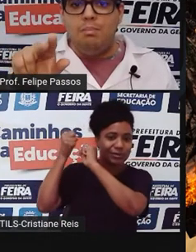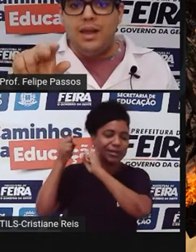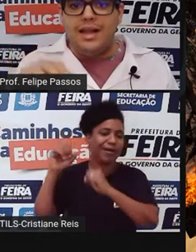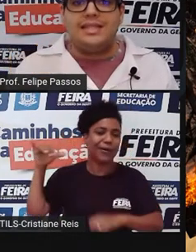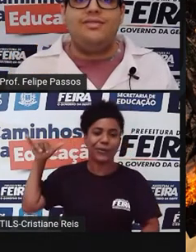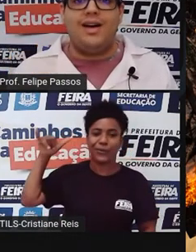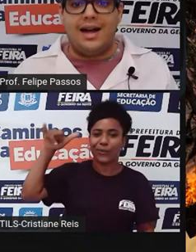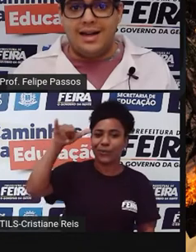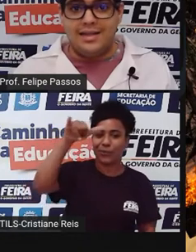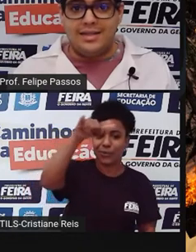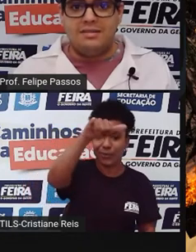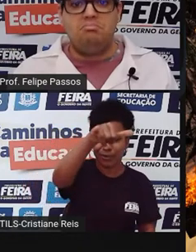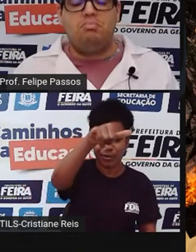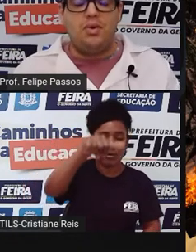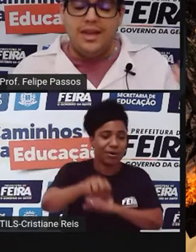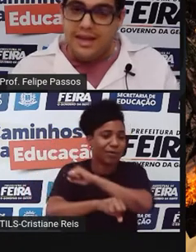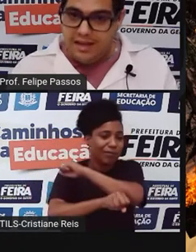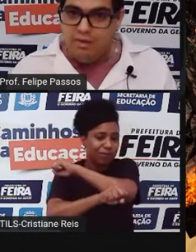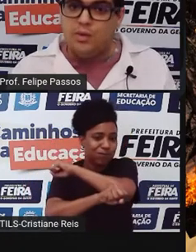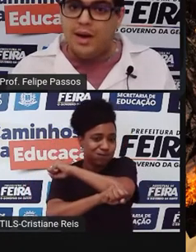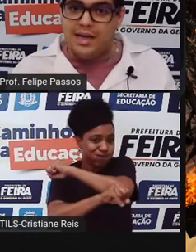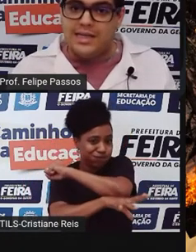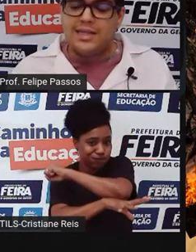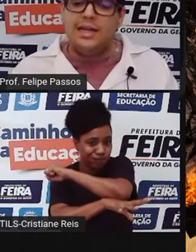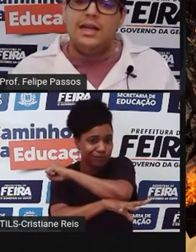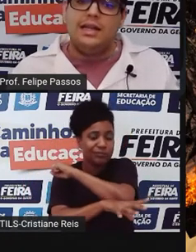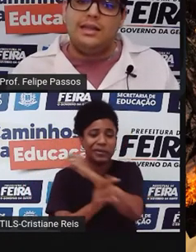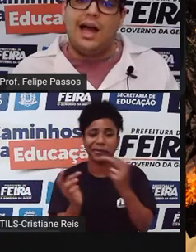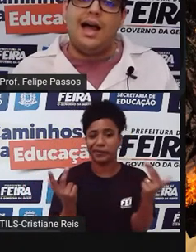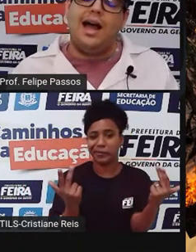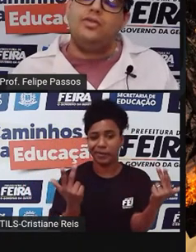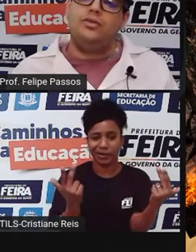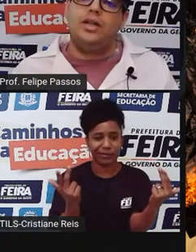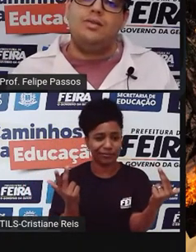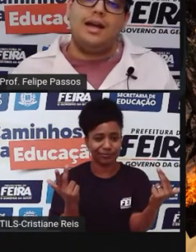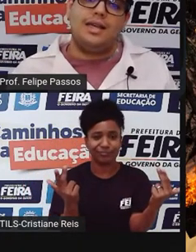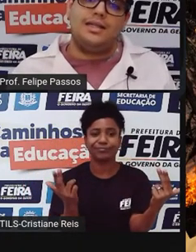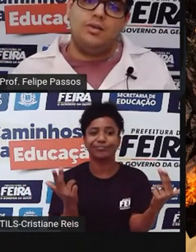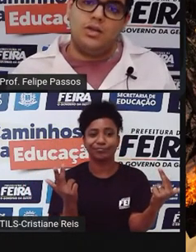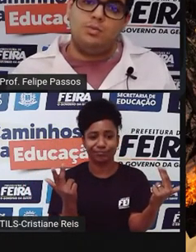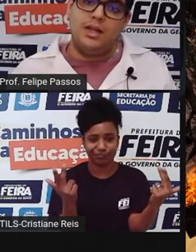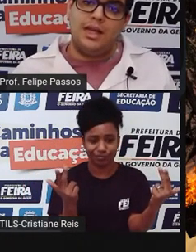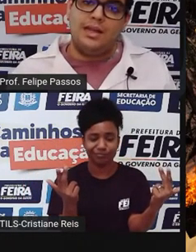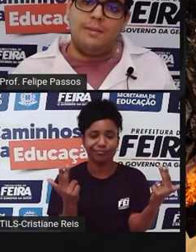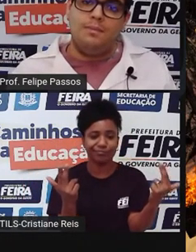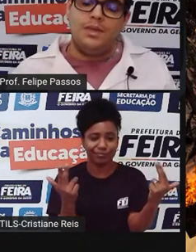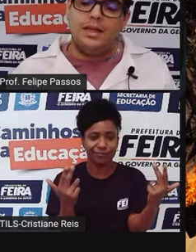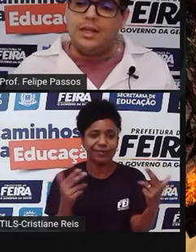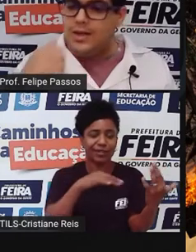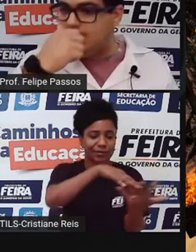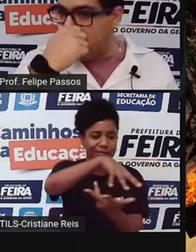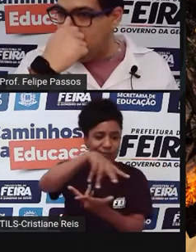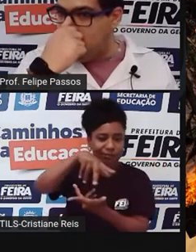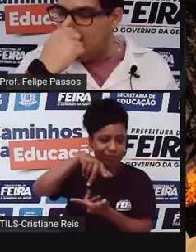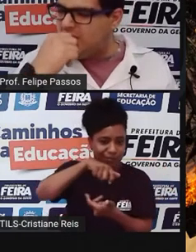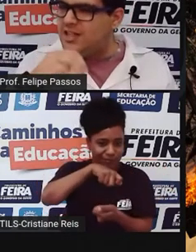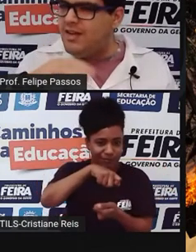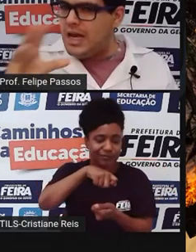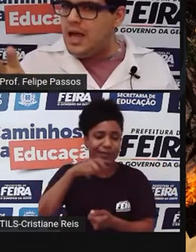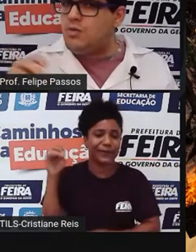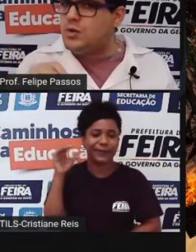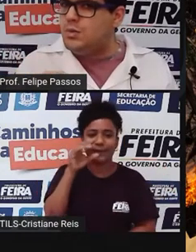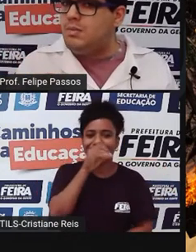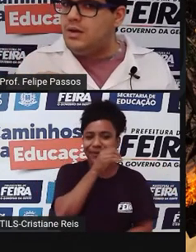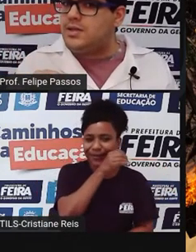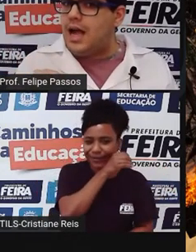e pelas vacas, por incrível que pareça, está ajudando a aquecer o nosso planeta. Então, assim, a gente